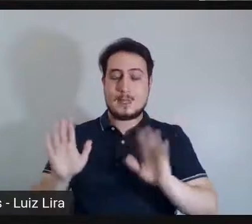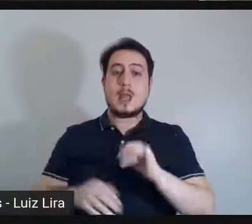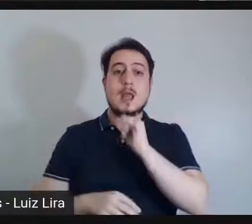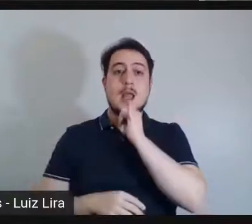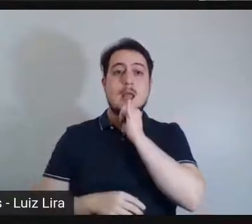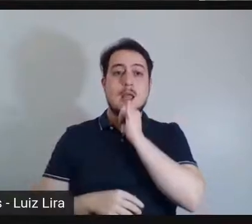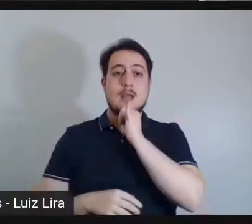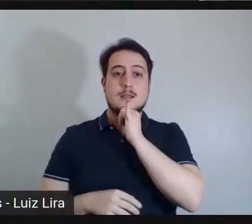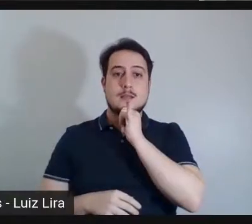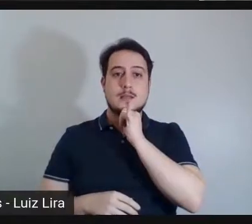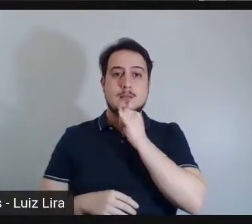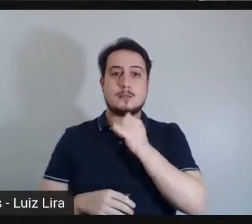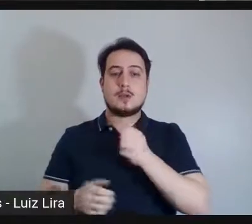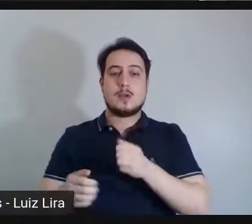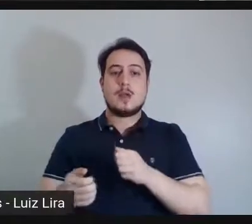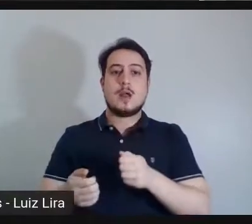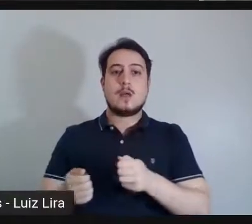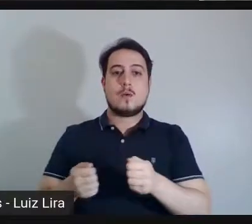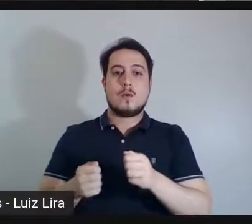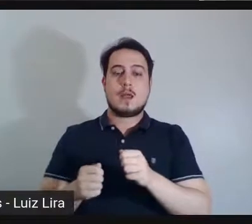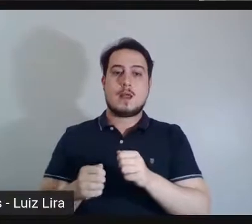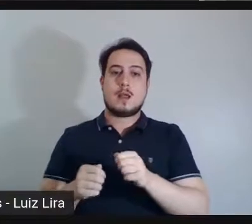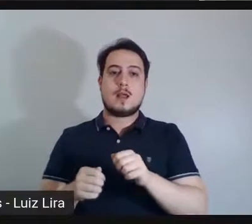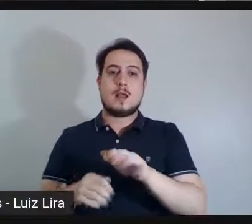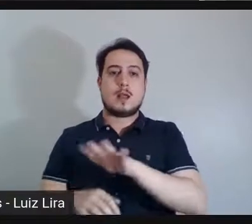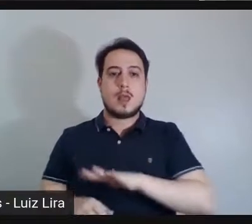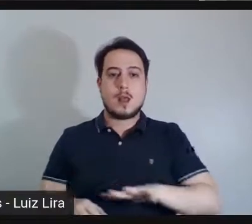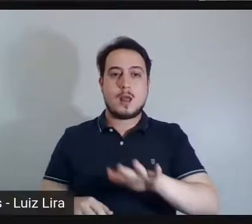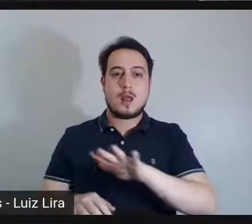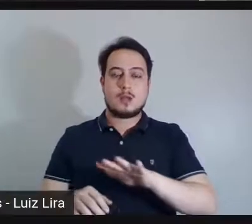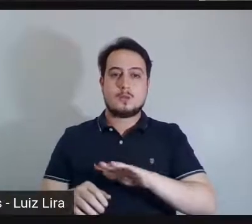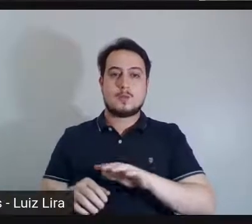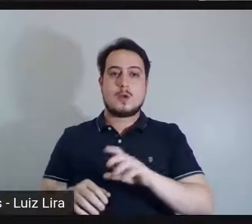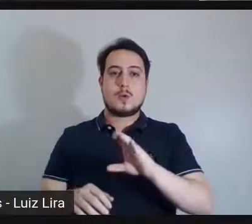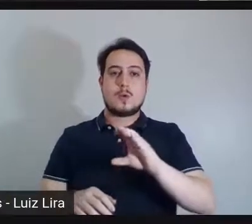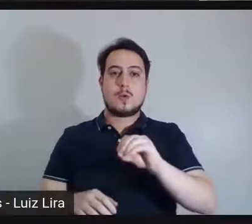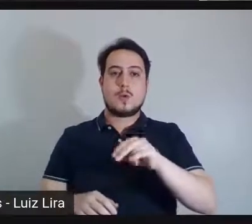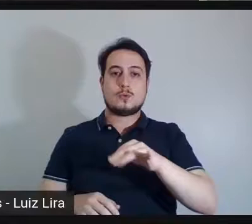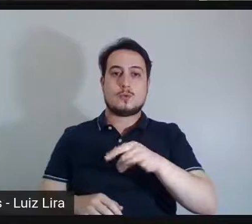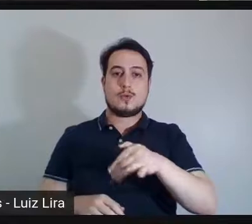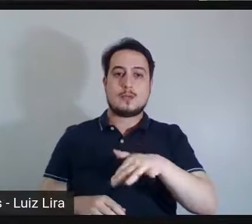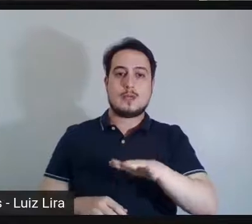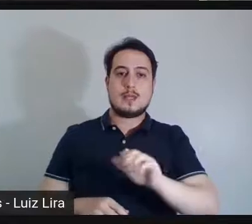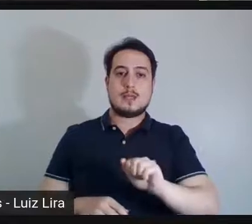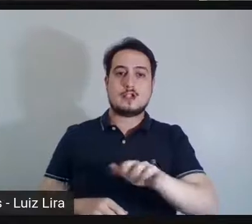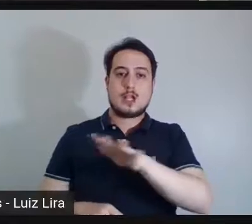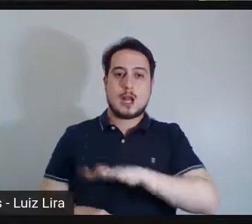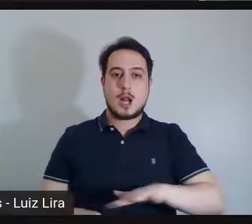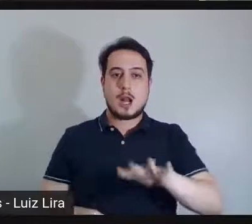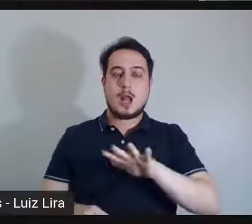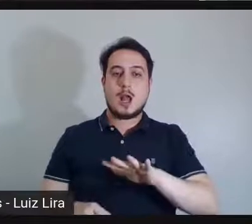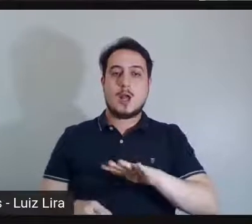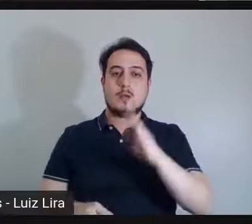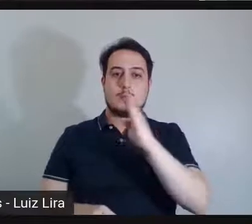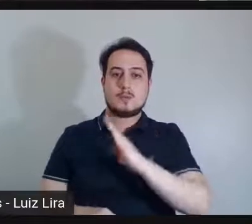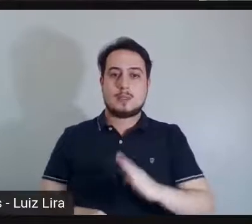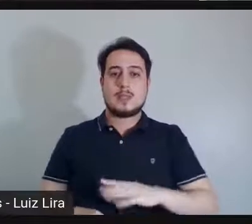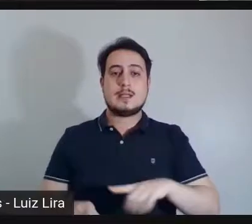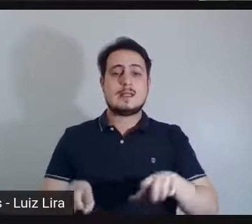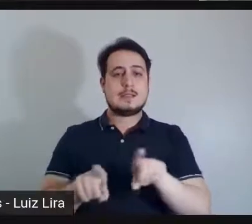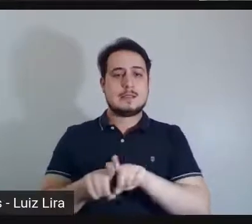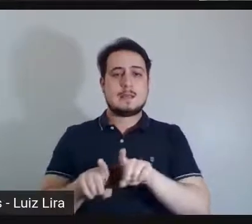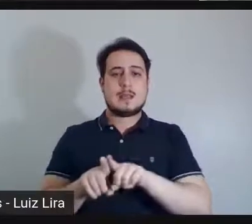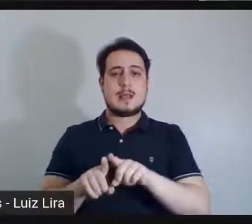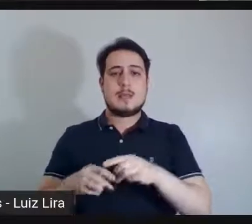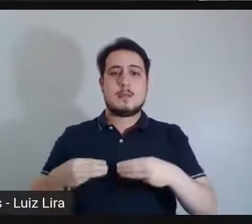da Controladoria Geral da União, aqui representada hoje pelo Dr. João Domingues, e também pelo Ministério da Economia, representada hoje